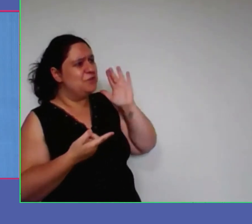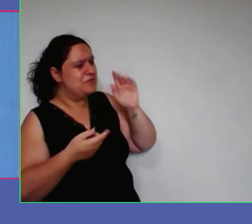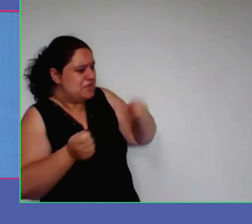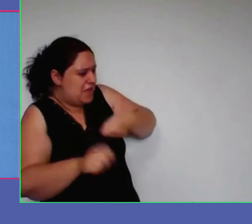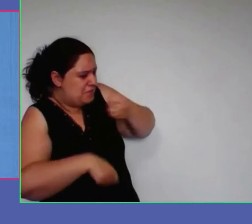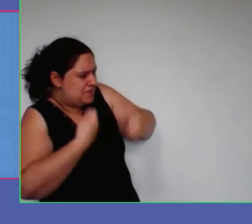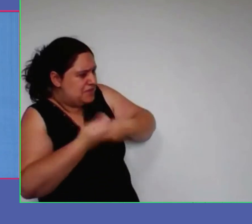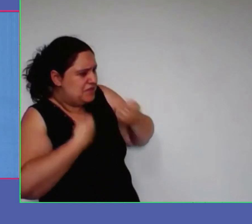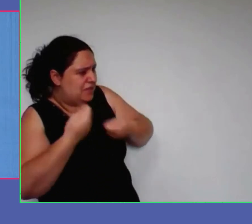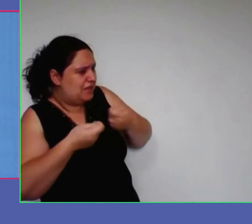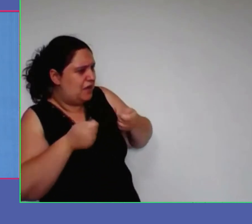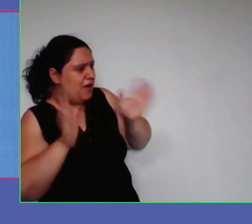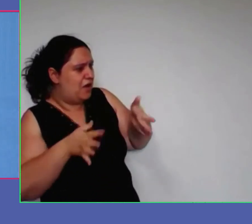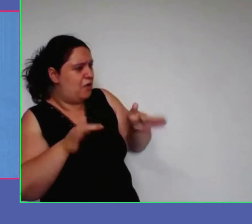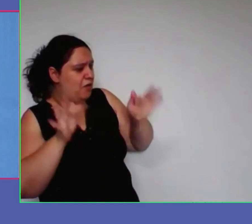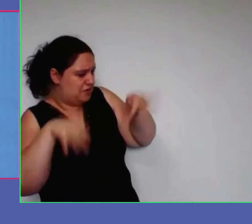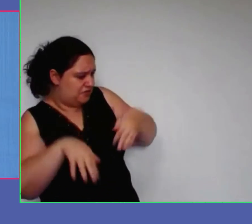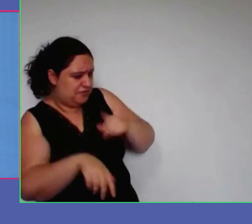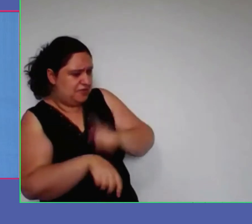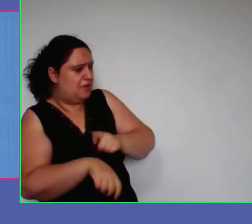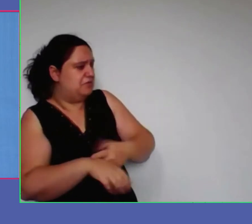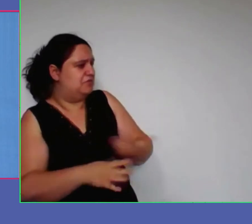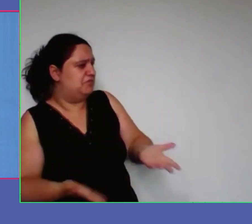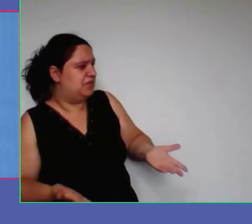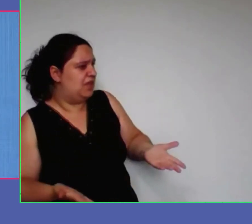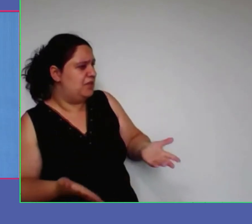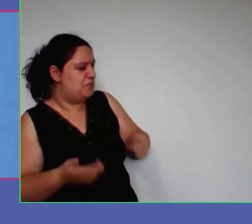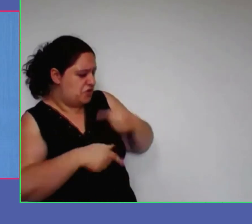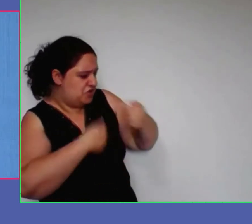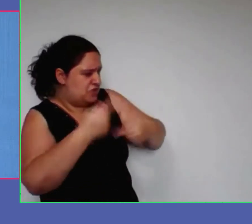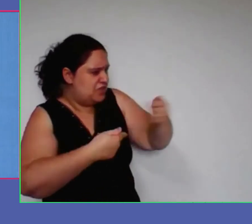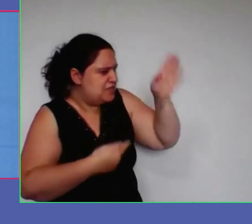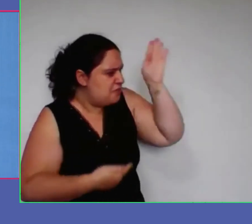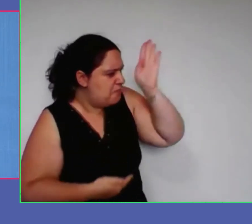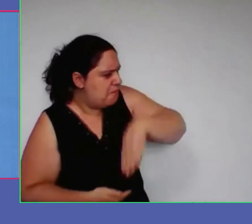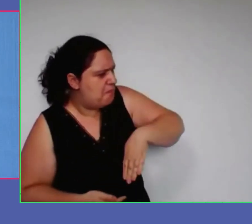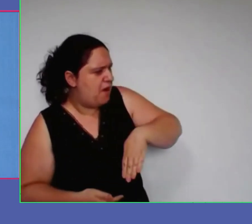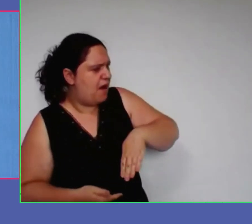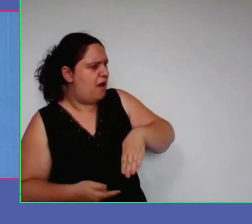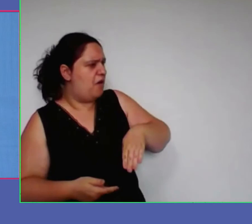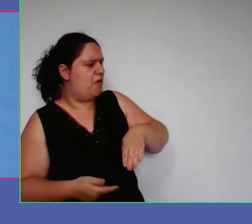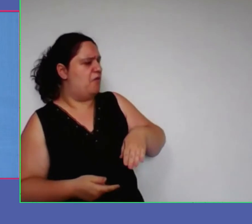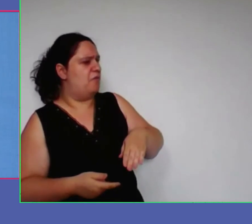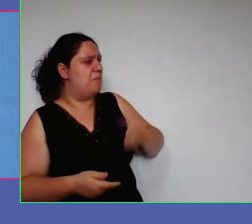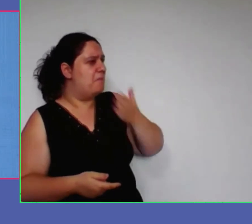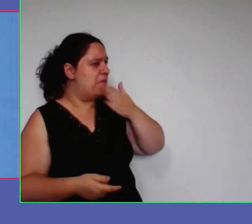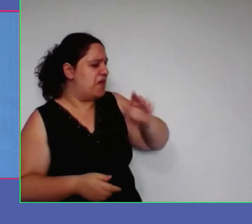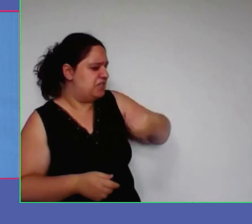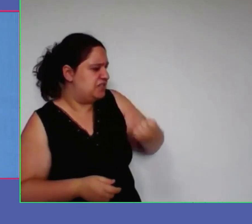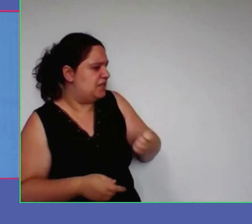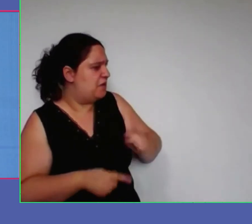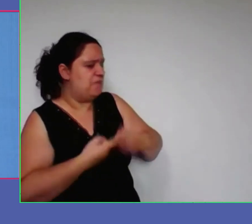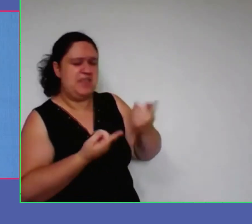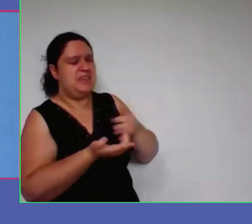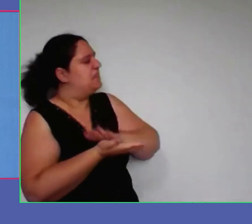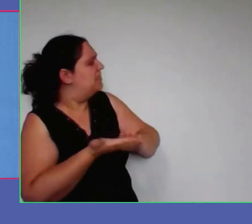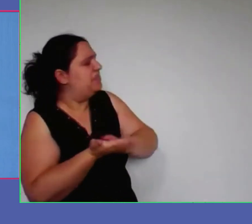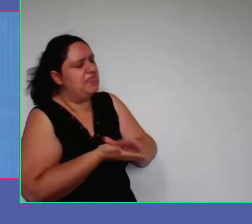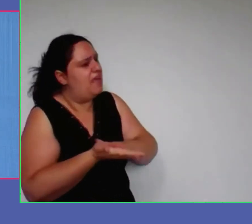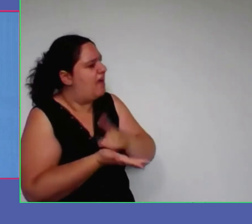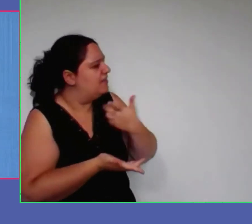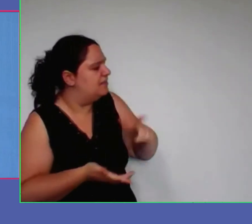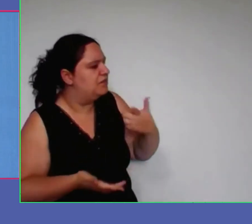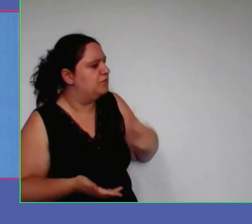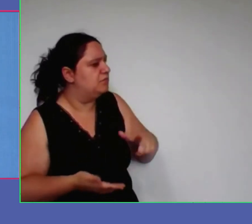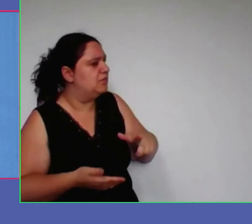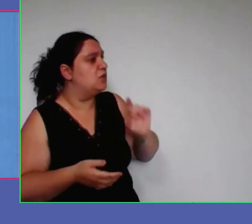tempos? Uma geração má e adúltera pede um sinal, nenhum sinal lhe será dado, senão o de Jonas,